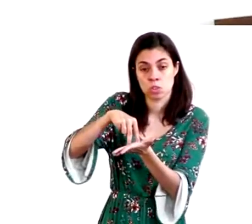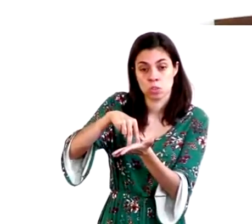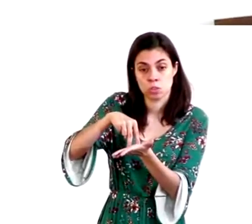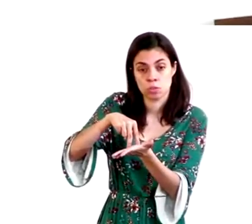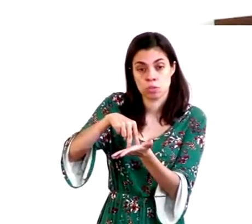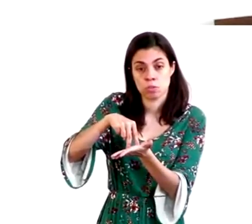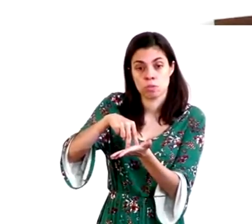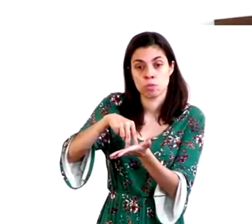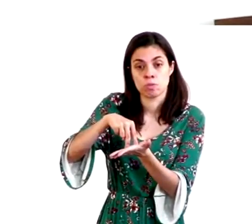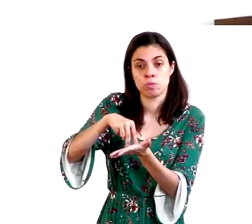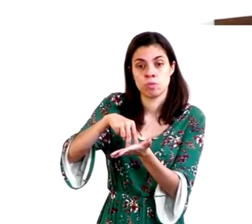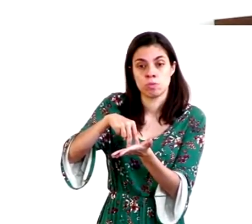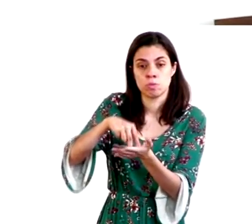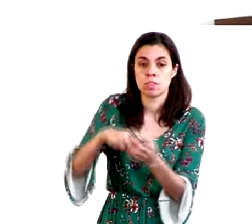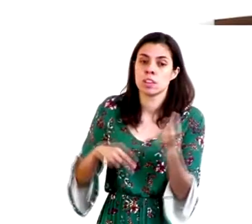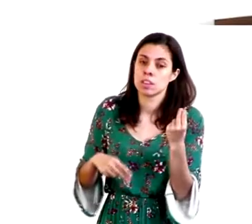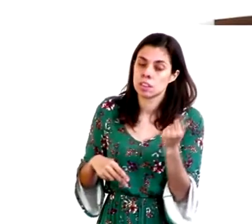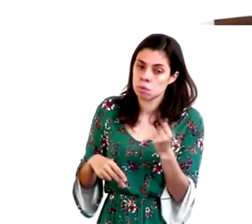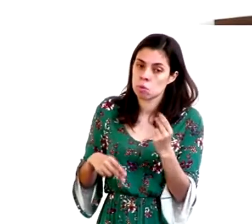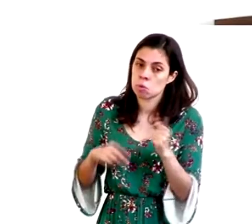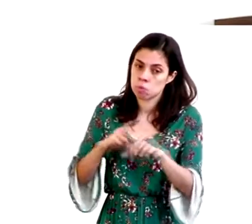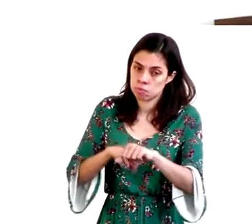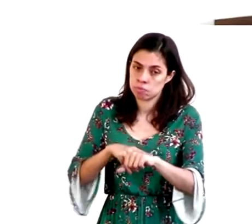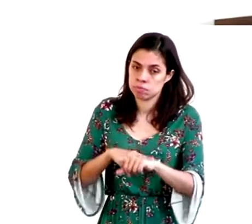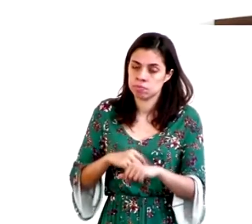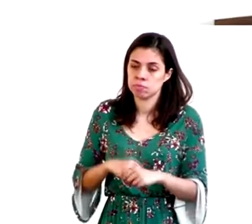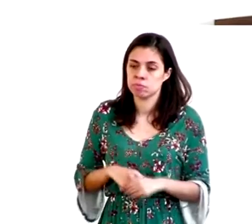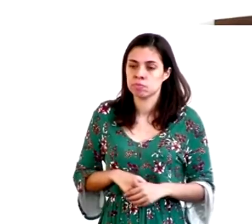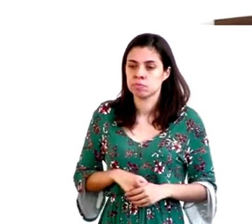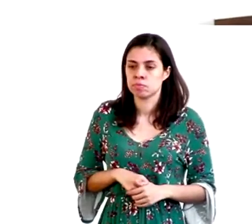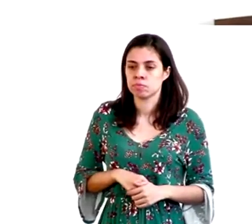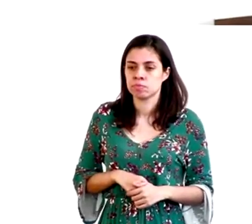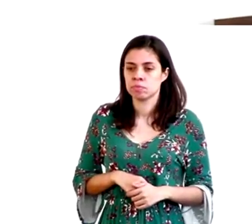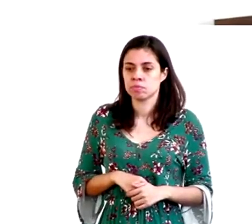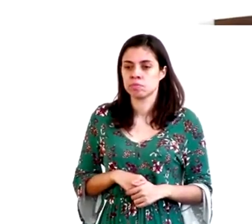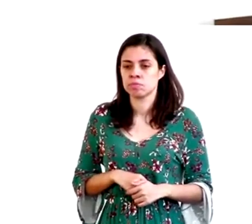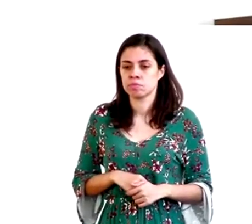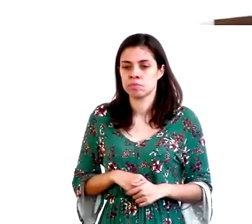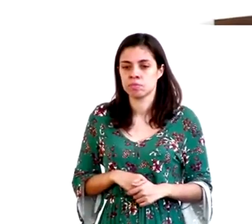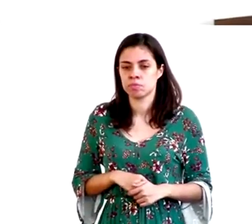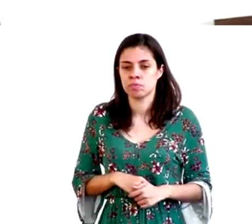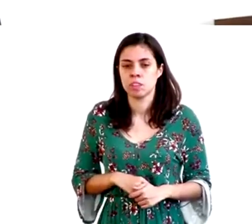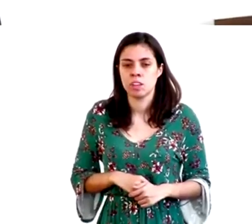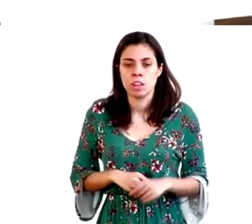nós devemos esperar algo diferente daquilo que aconteceu com o nosso Mestre?